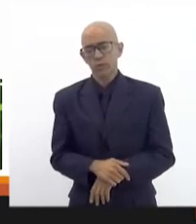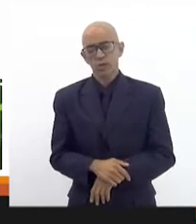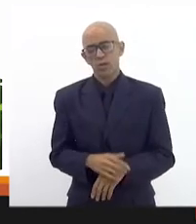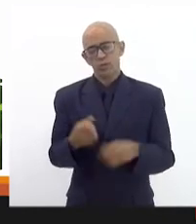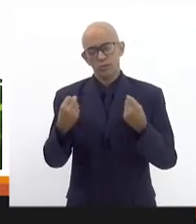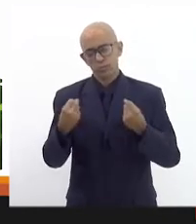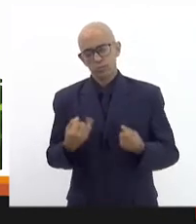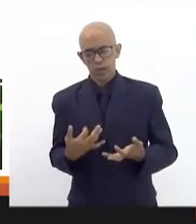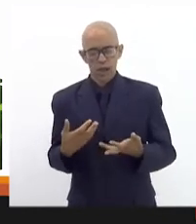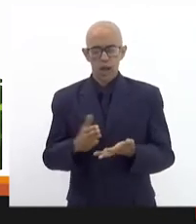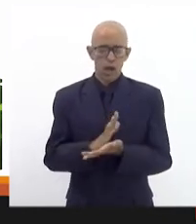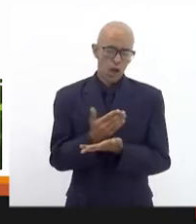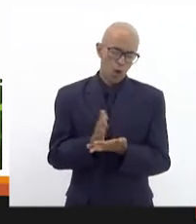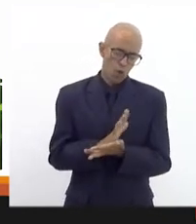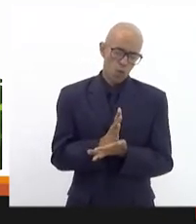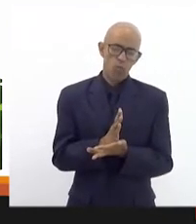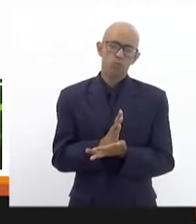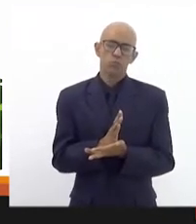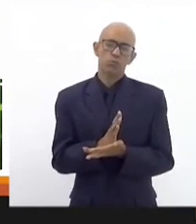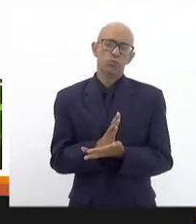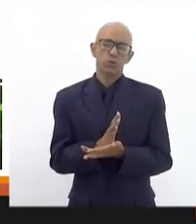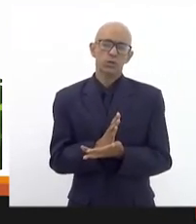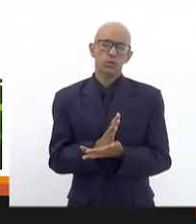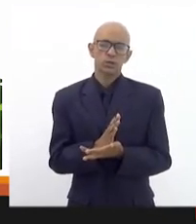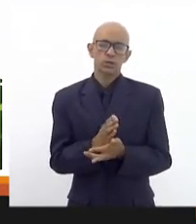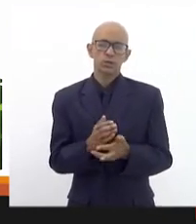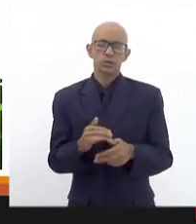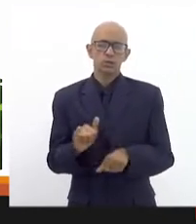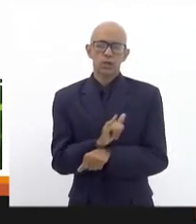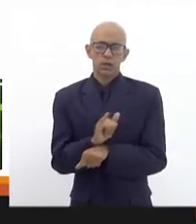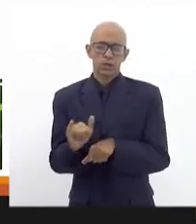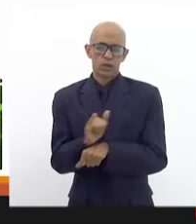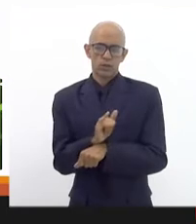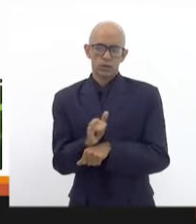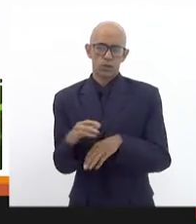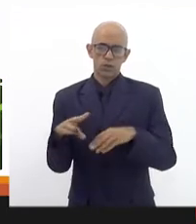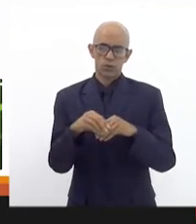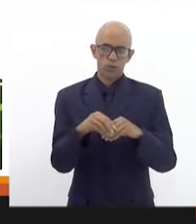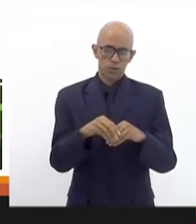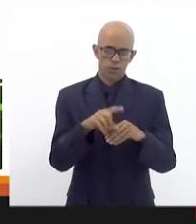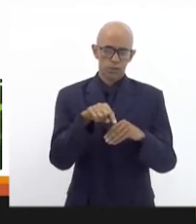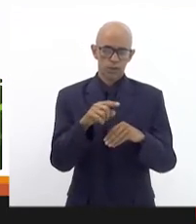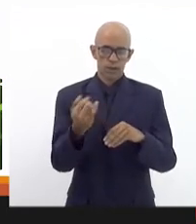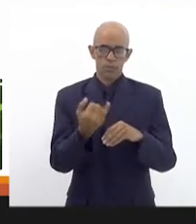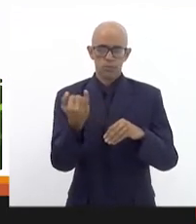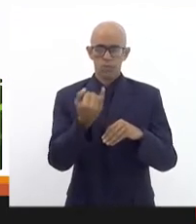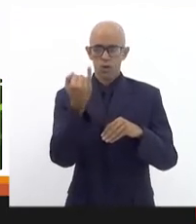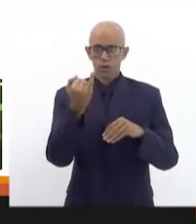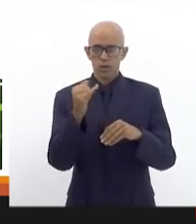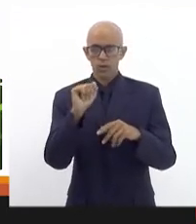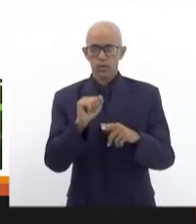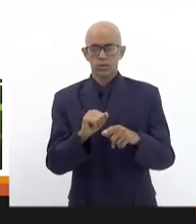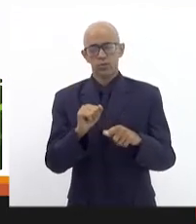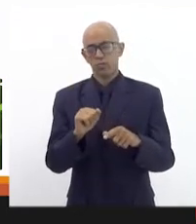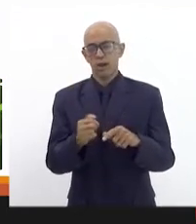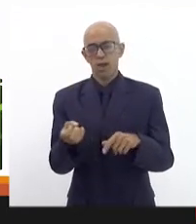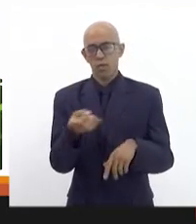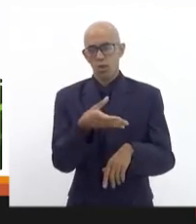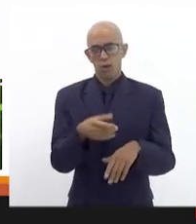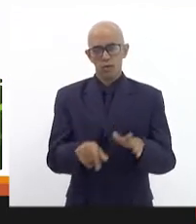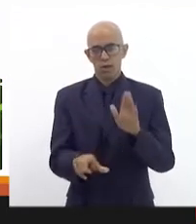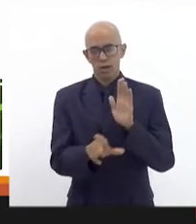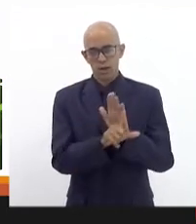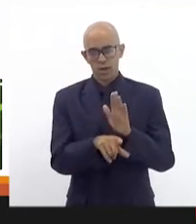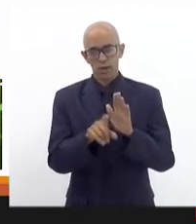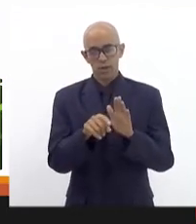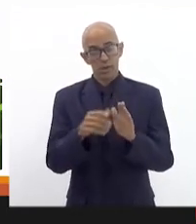algumas propostas que foram incorporadas nessa minuta e que eu julgo que são fundamentais para a nova lei e que são,